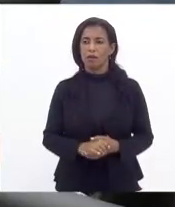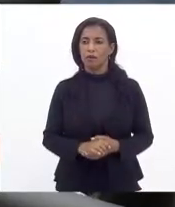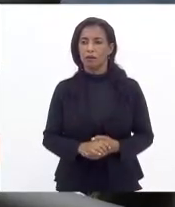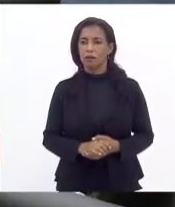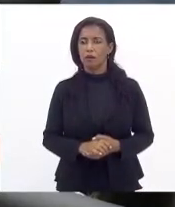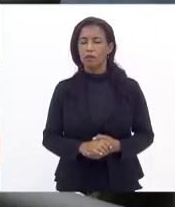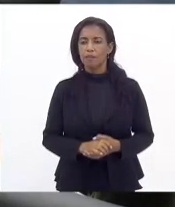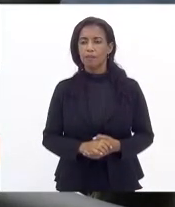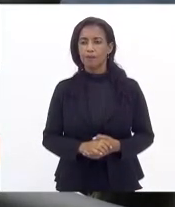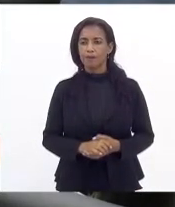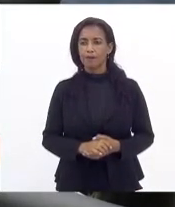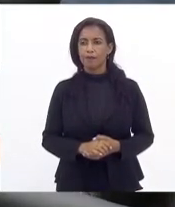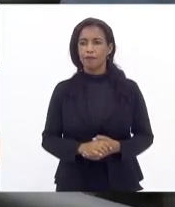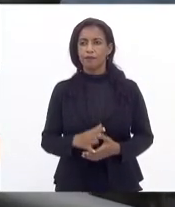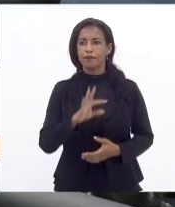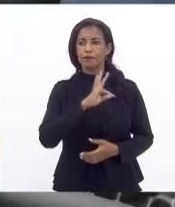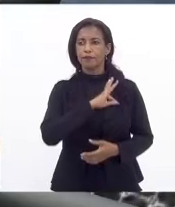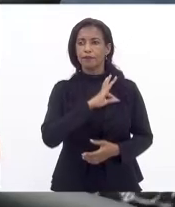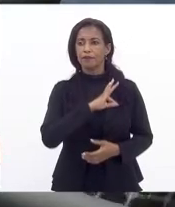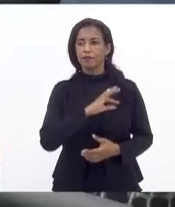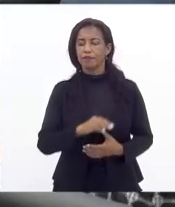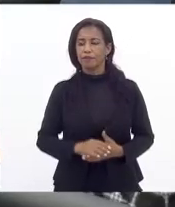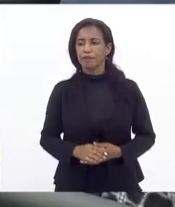Deputado Coronel Salema, deputada Marta Rocha.